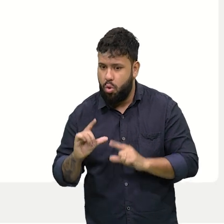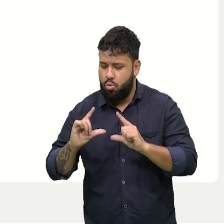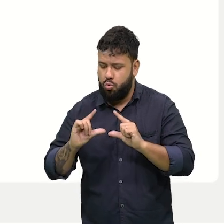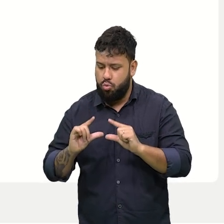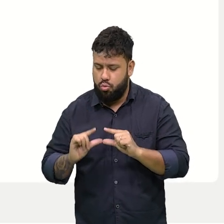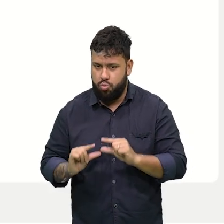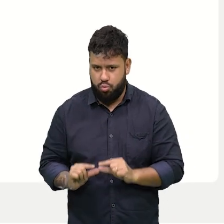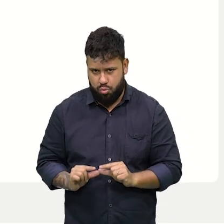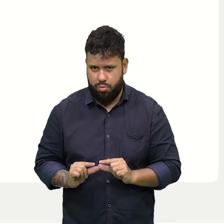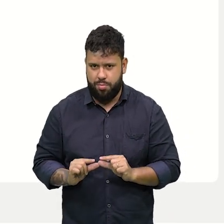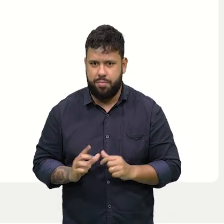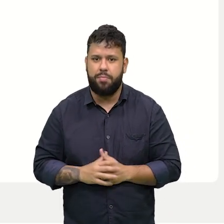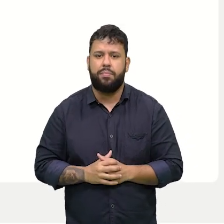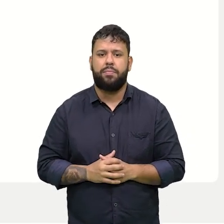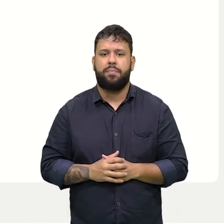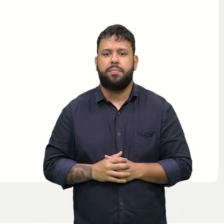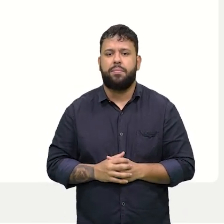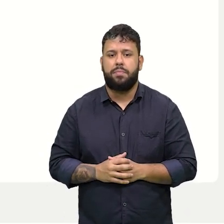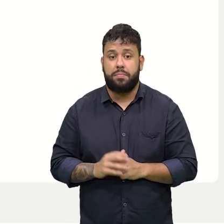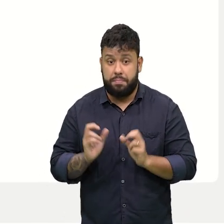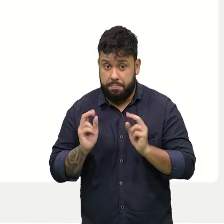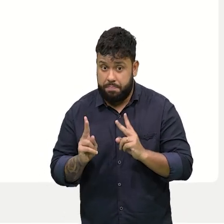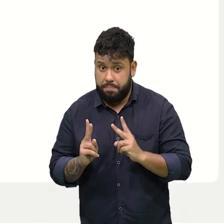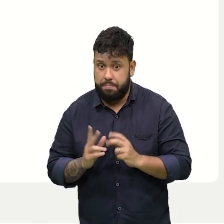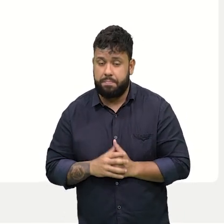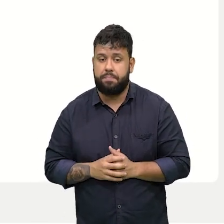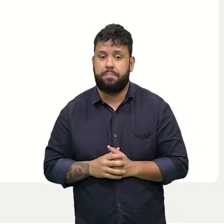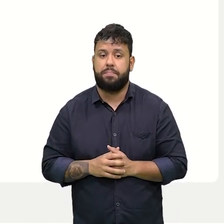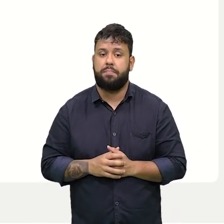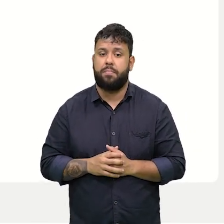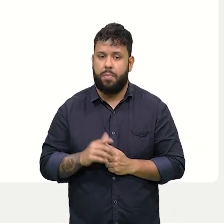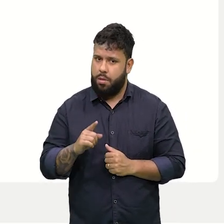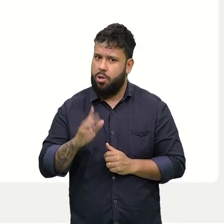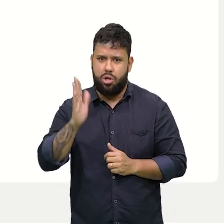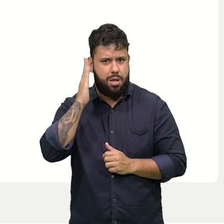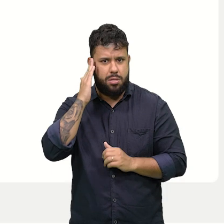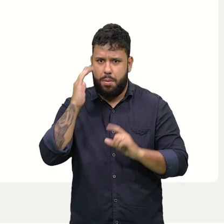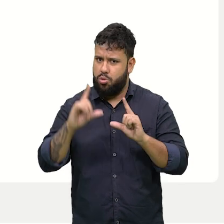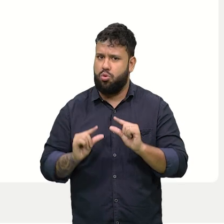ele vai diminuir, ok? Então, isso